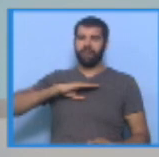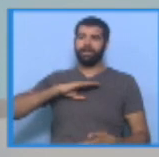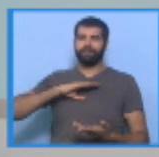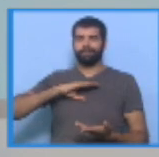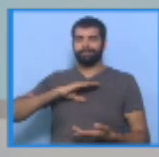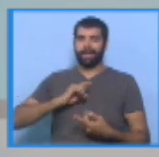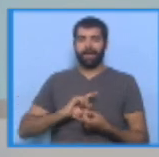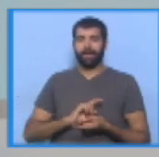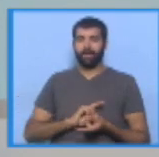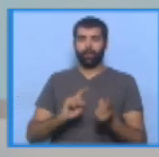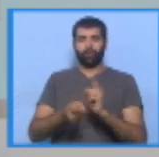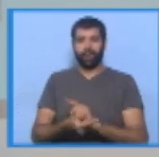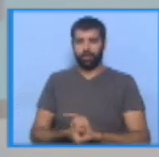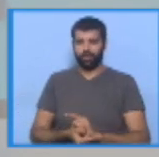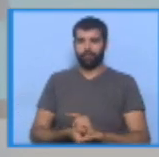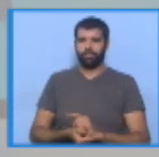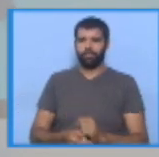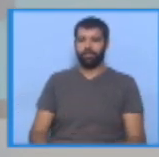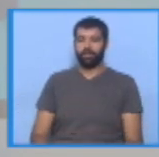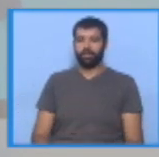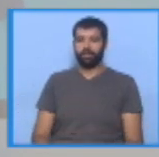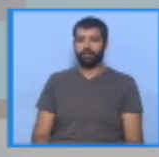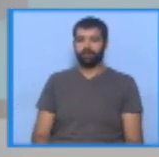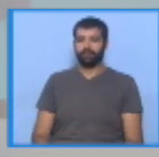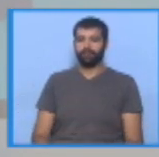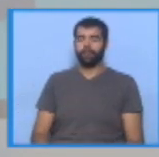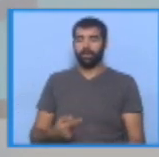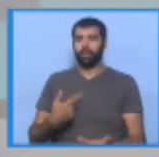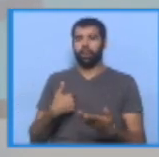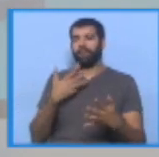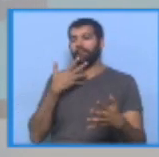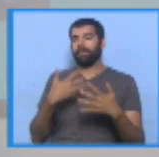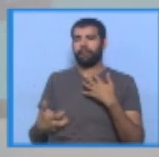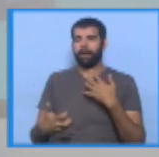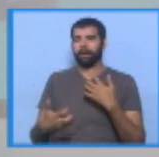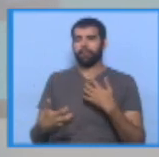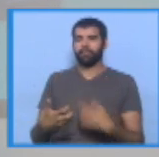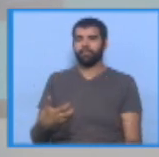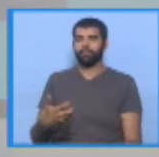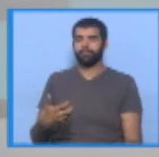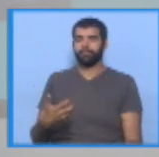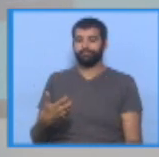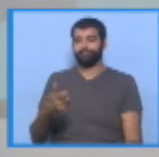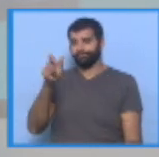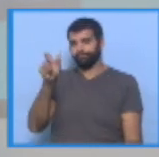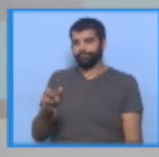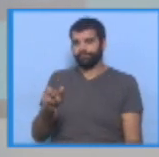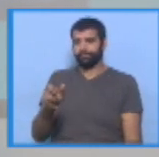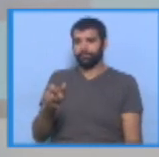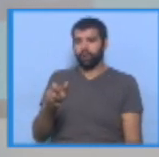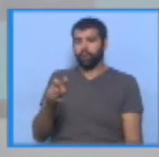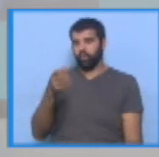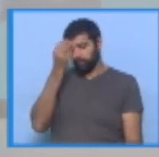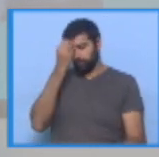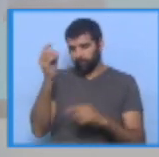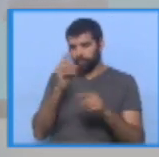encher, e portanto não era em vão que o nosso saudoso e grande homem da cultura, professor Agostinho